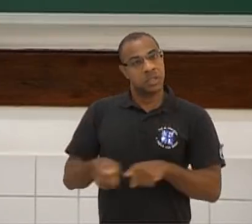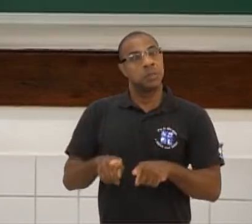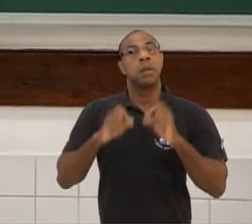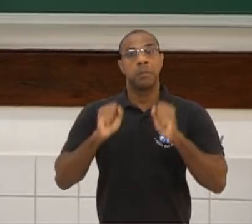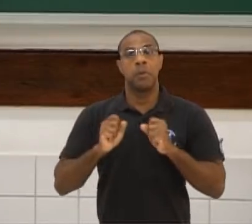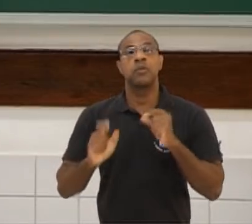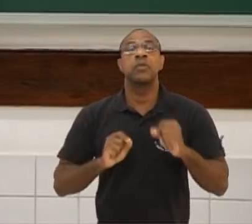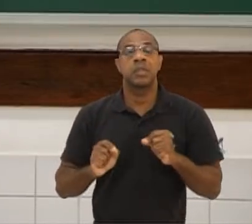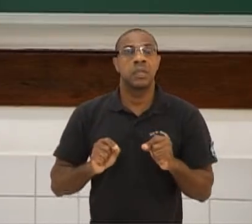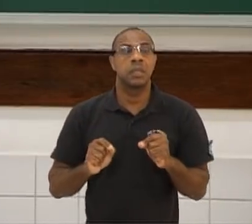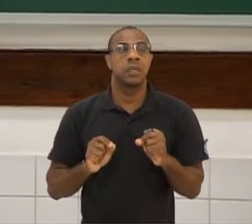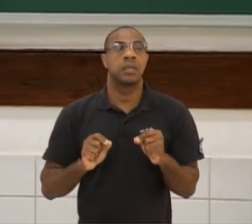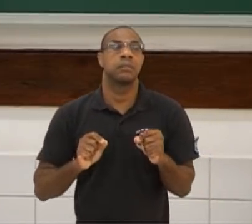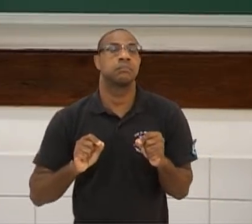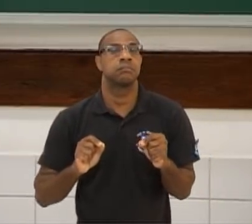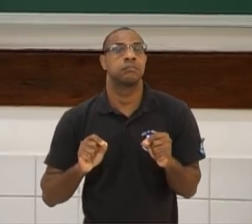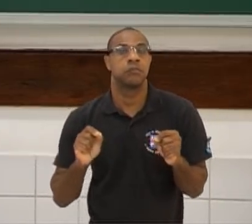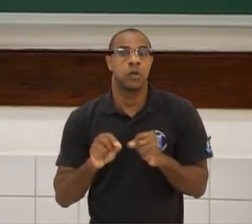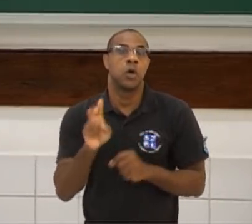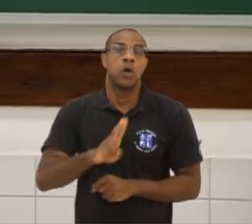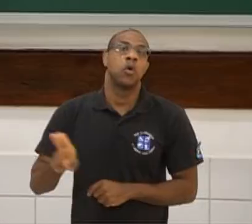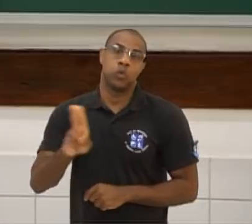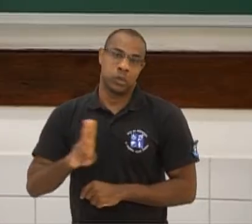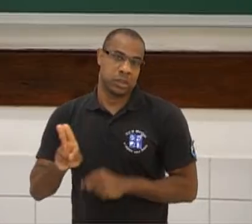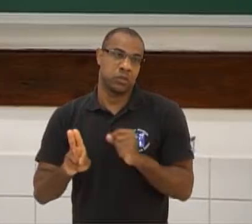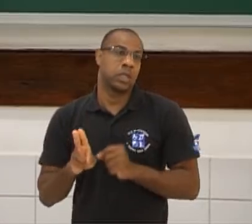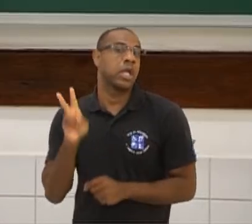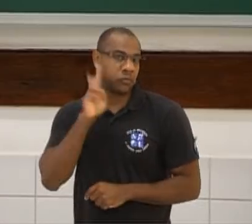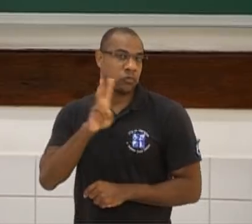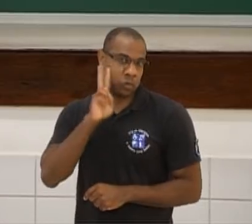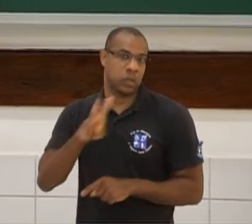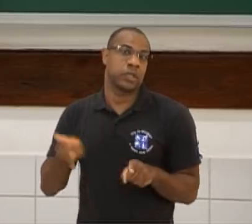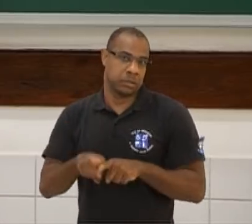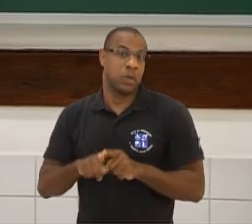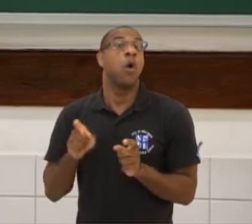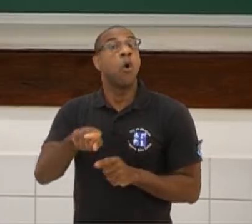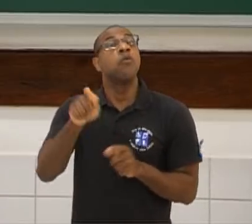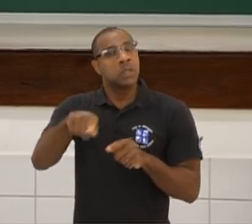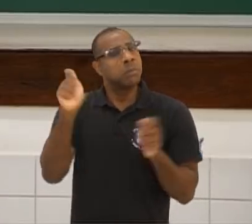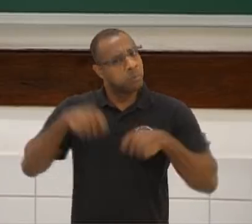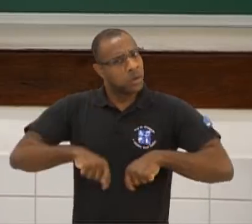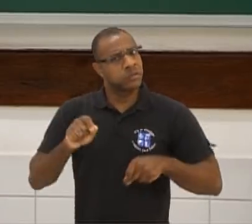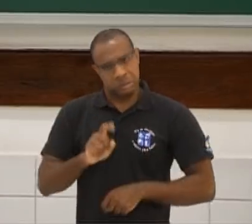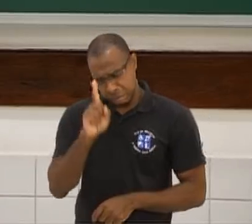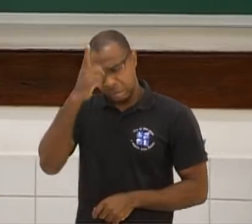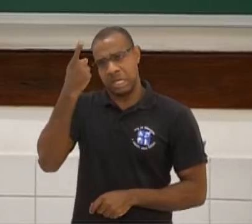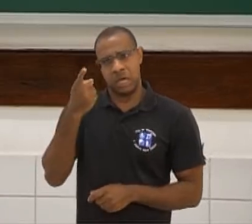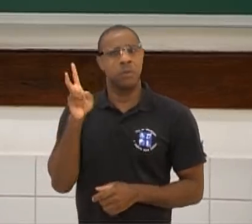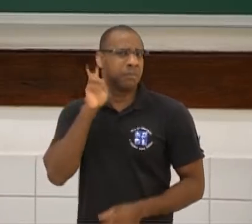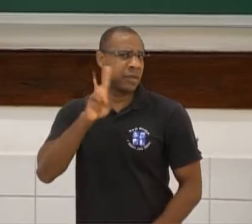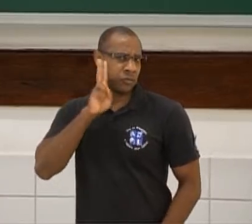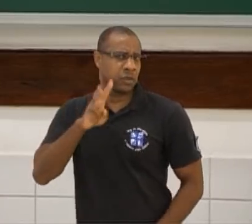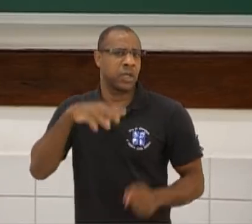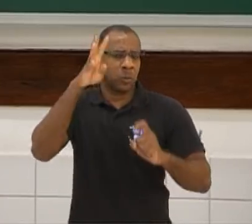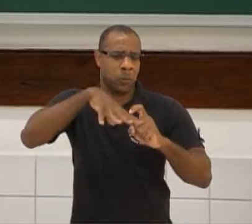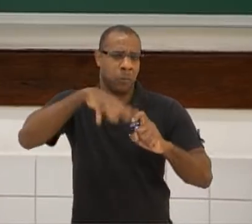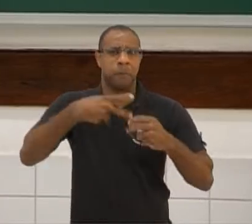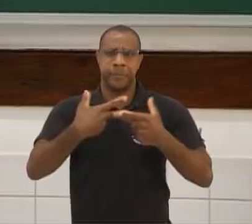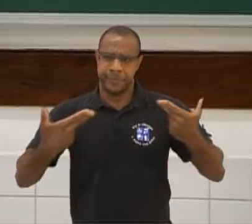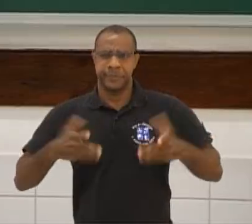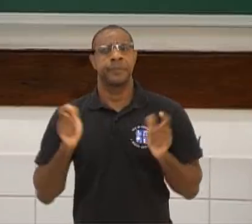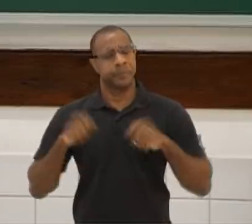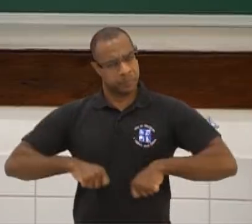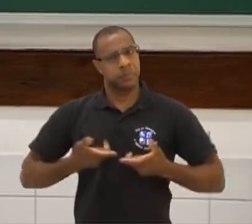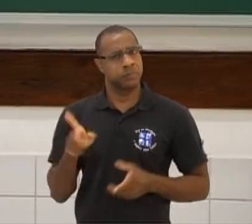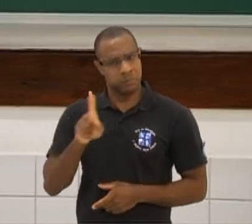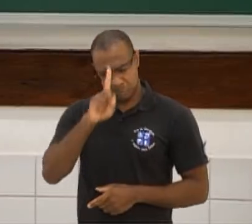pode fazer usando realmente essa história, ou você mesmo criar uma história com mitos, né? Você mesmo